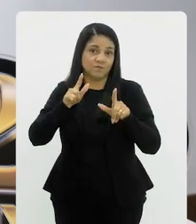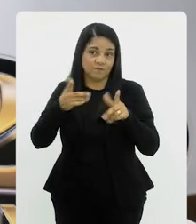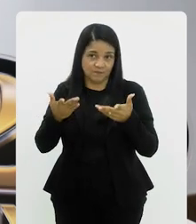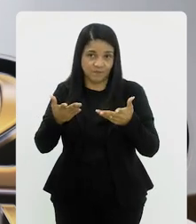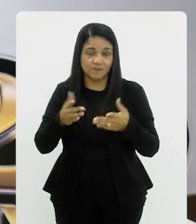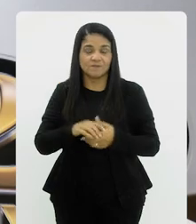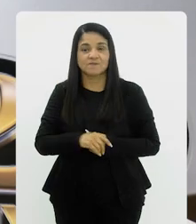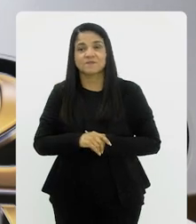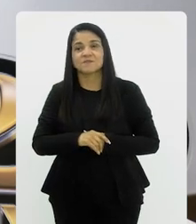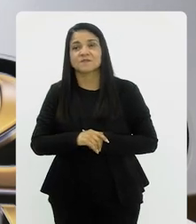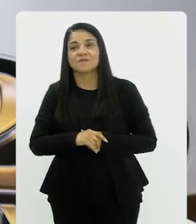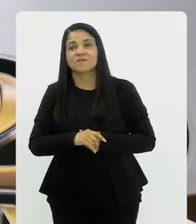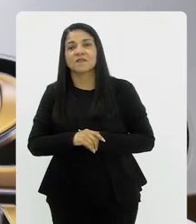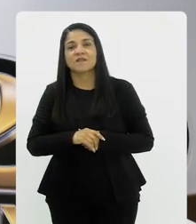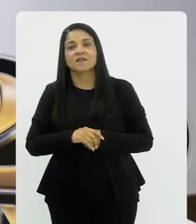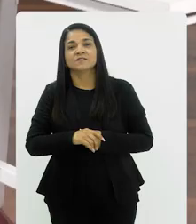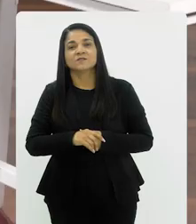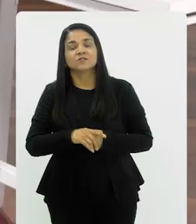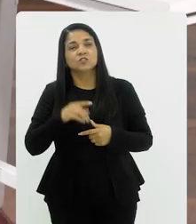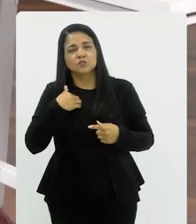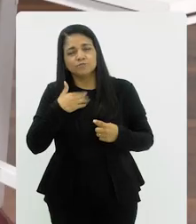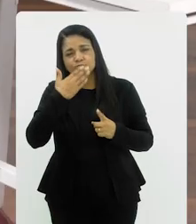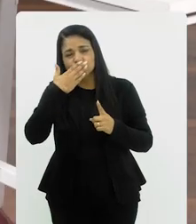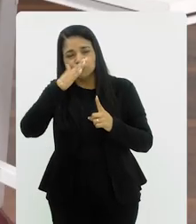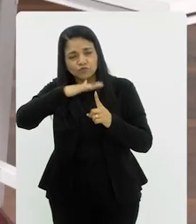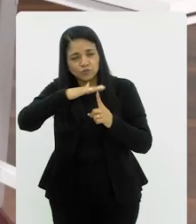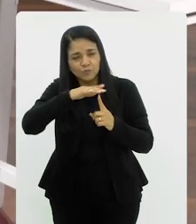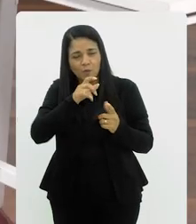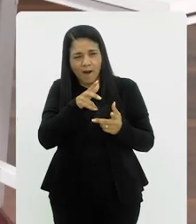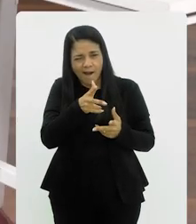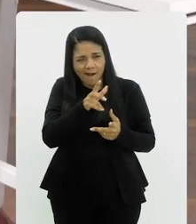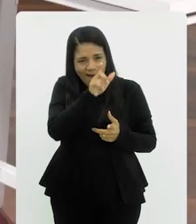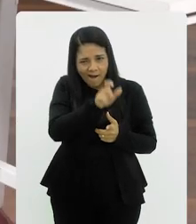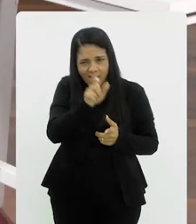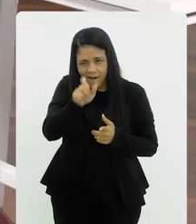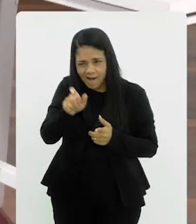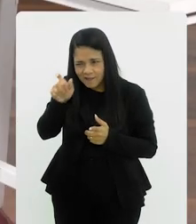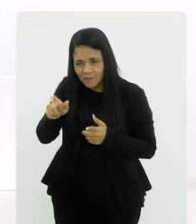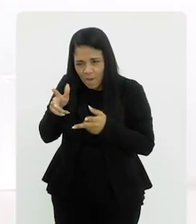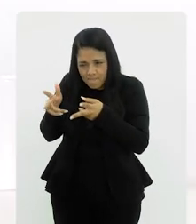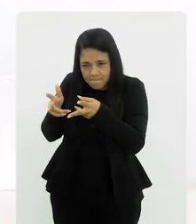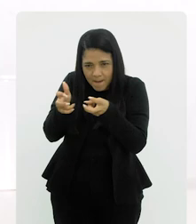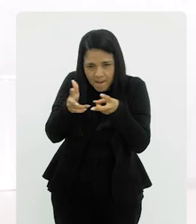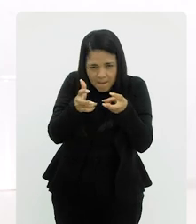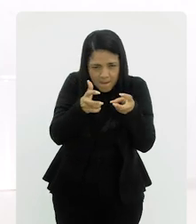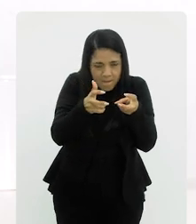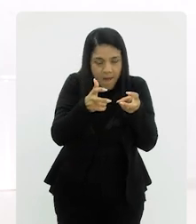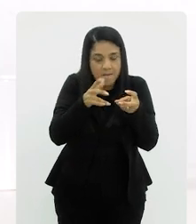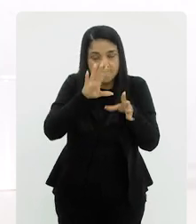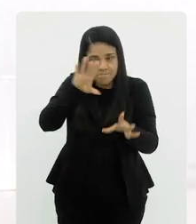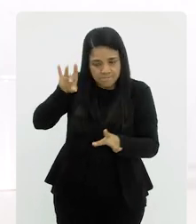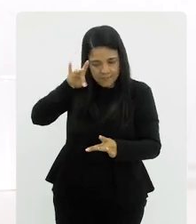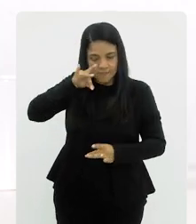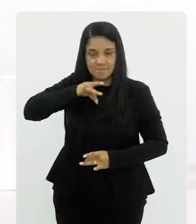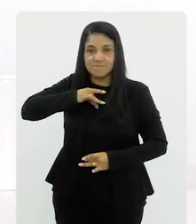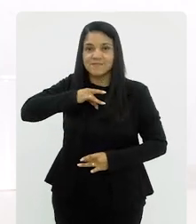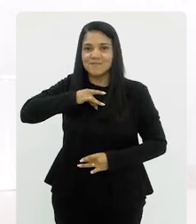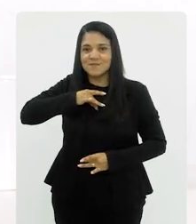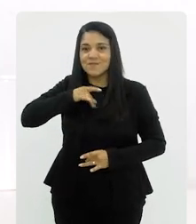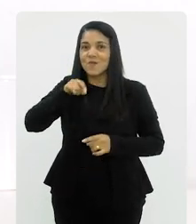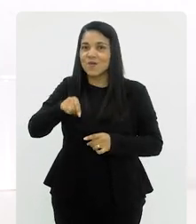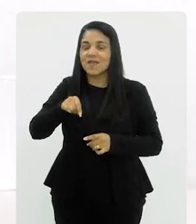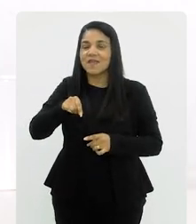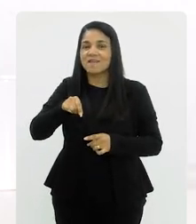um pouco inverso, né? Exatamente. E aquilo que eu falei, eu pego um pouquinho de estilo de cada um deles, mas todos eles que eu